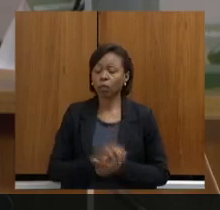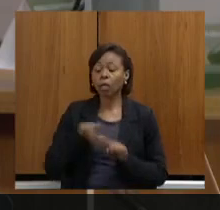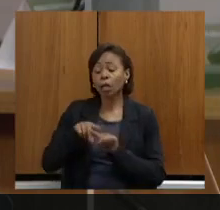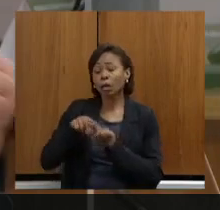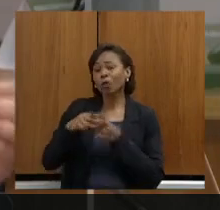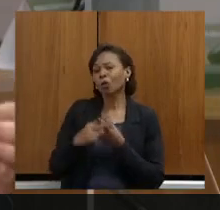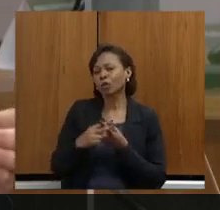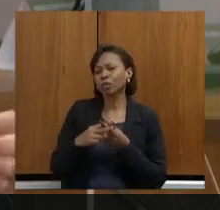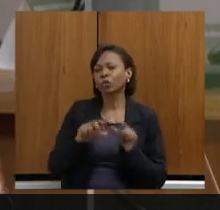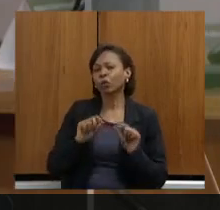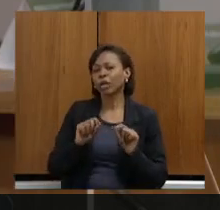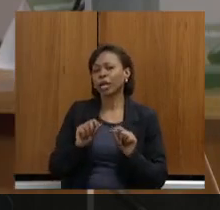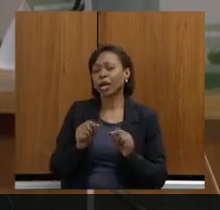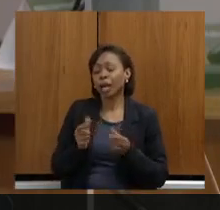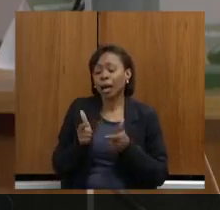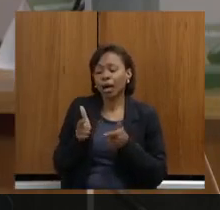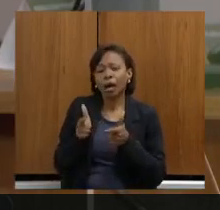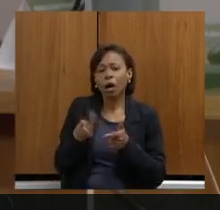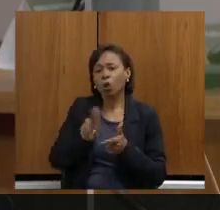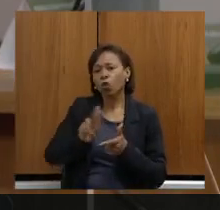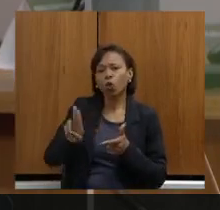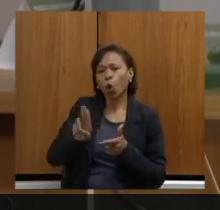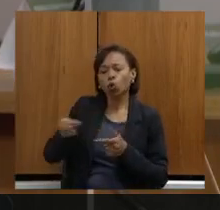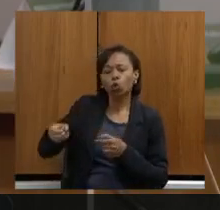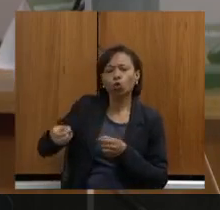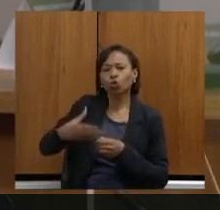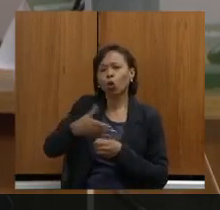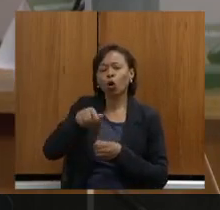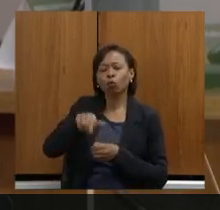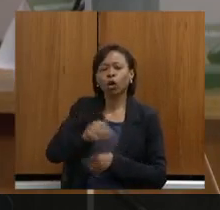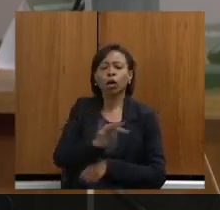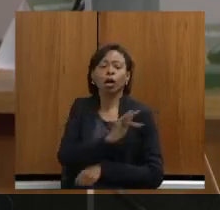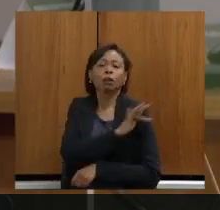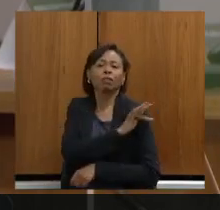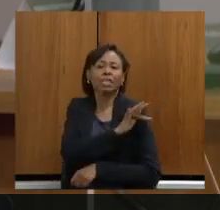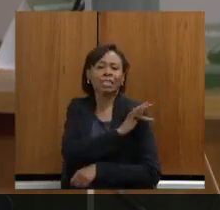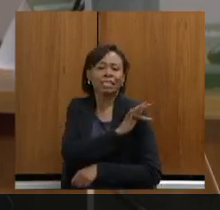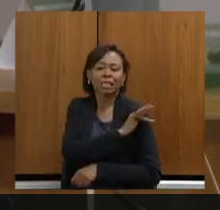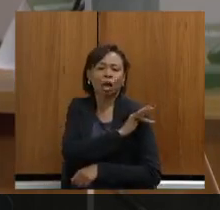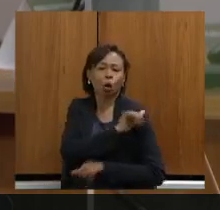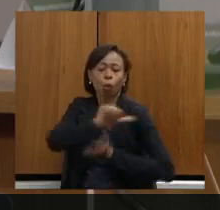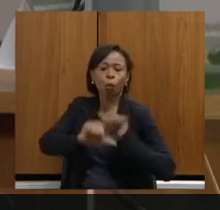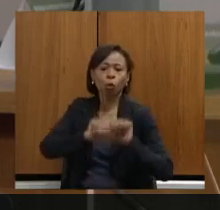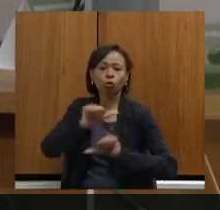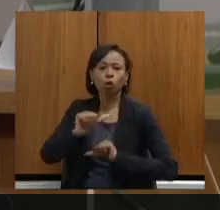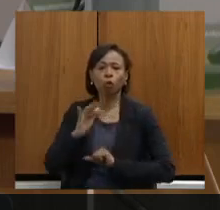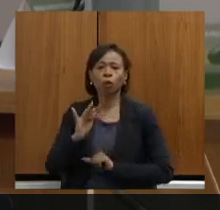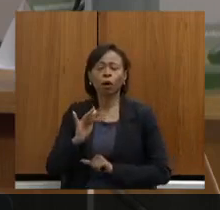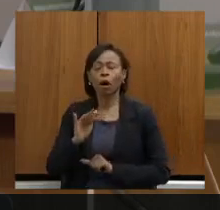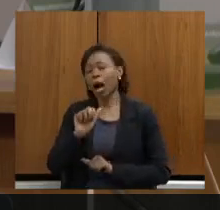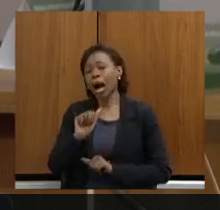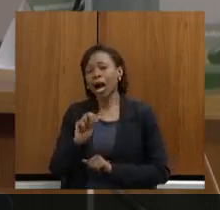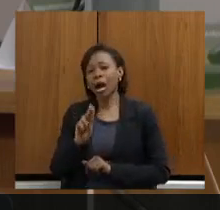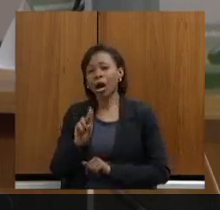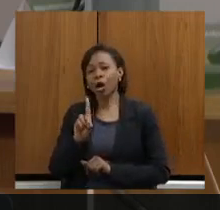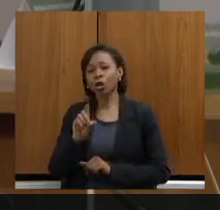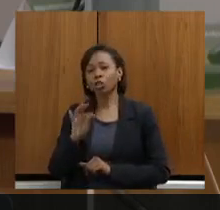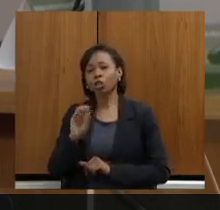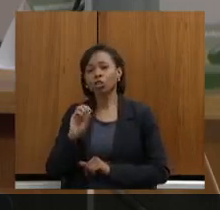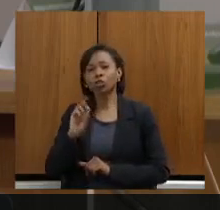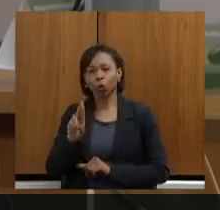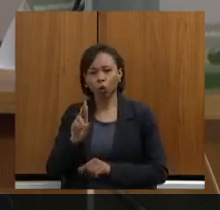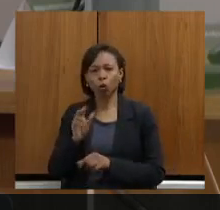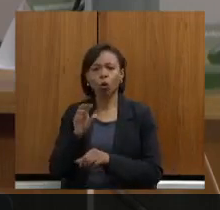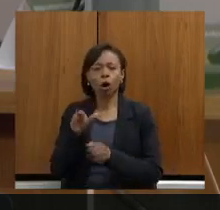5 para os nossos fiscais agropecuários federais que são chamados por auditor fiscal Federal agropecuário Então esse meu projeto